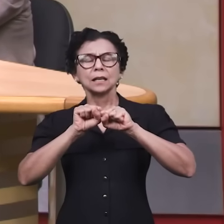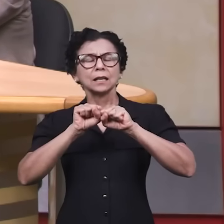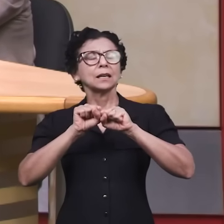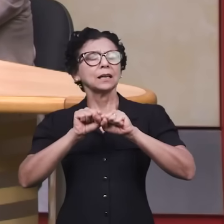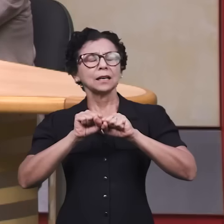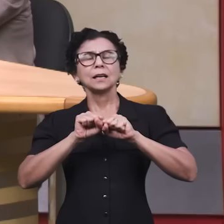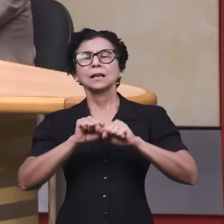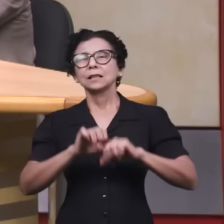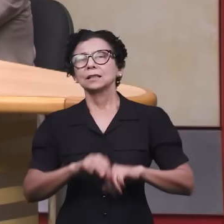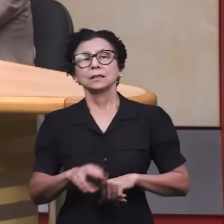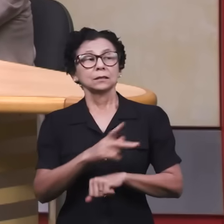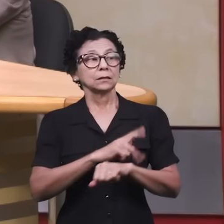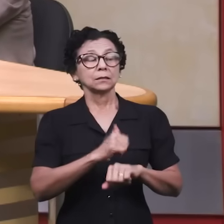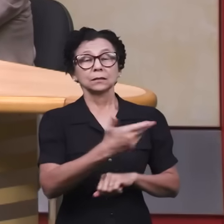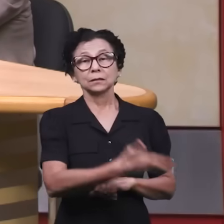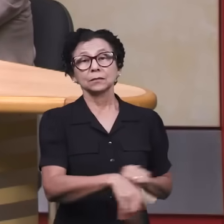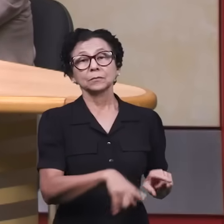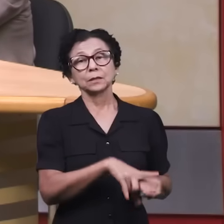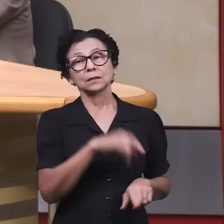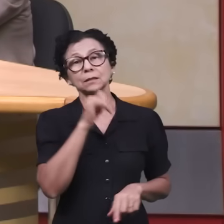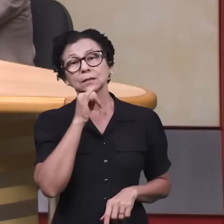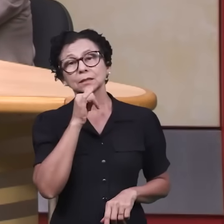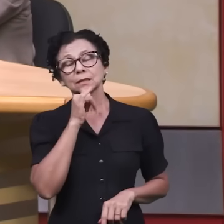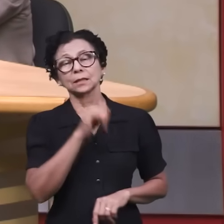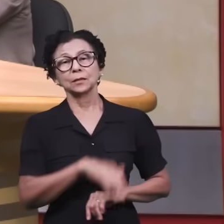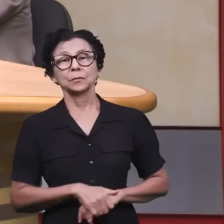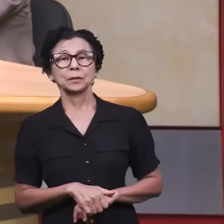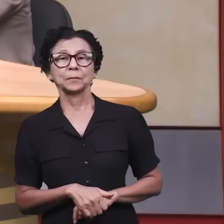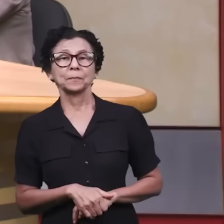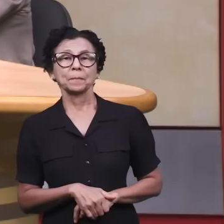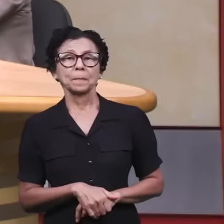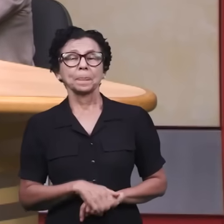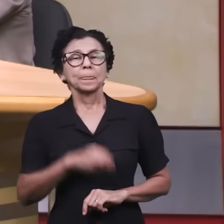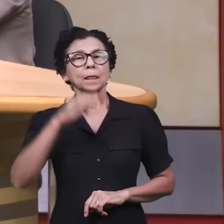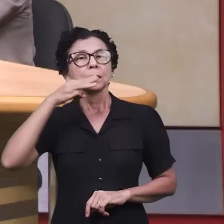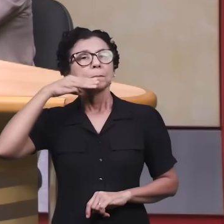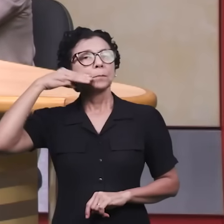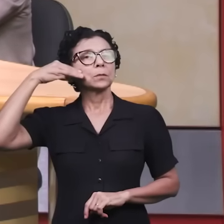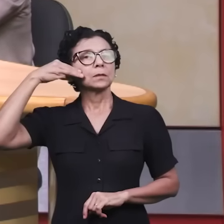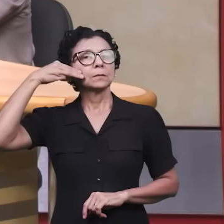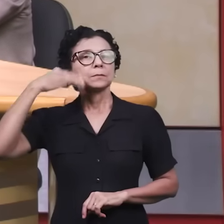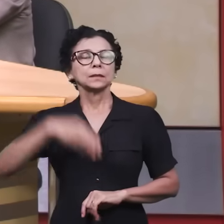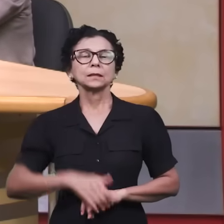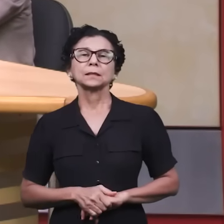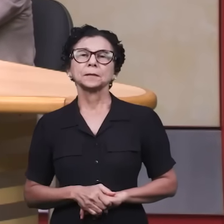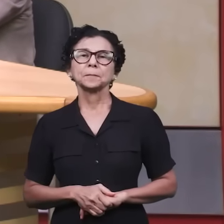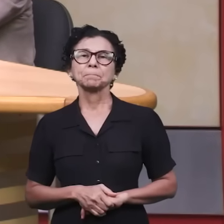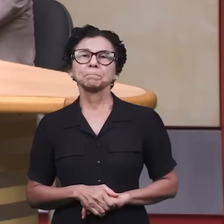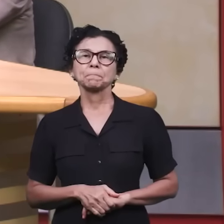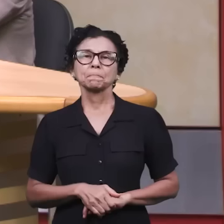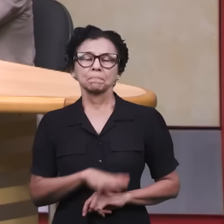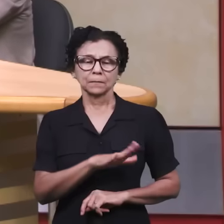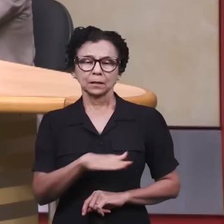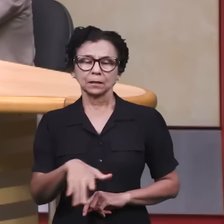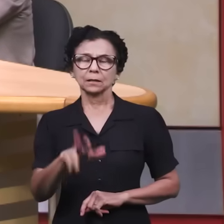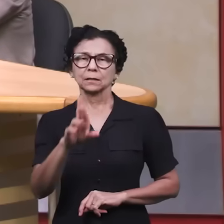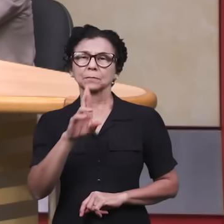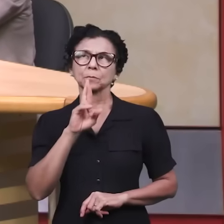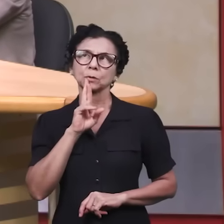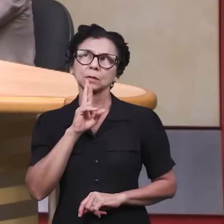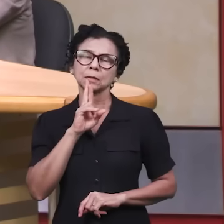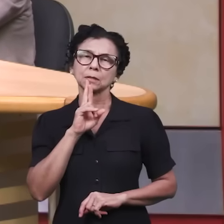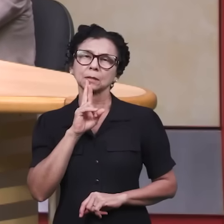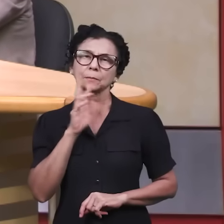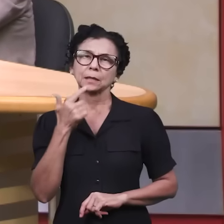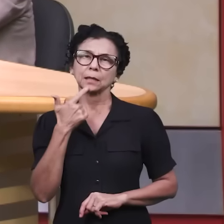Em qualquer outro lugar, mesmo no exterior. Eu tenho casos, por exemplo, de crianças de Moçambique que mandam respostas lá, outros que já